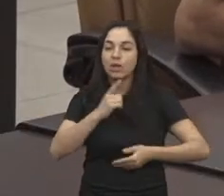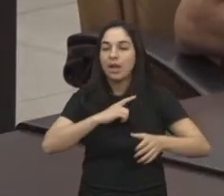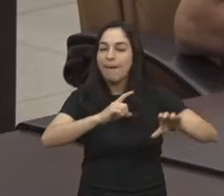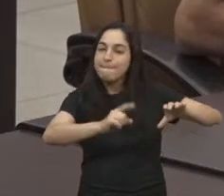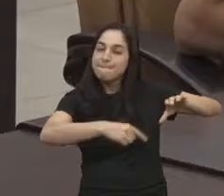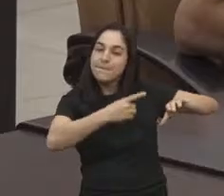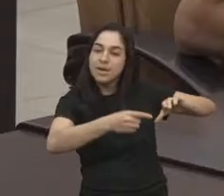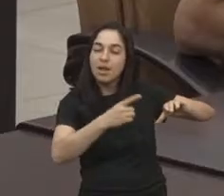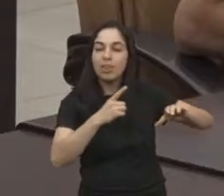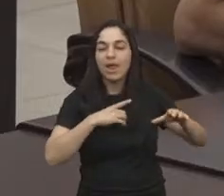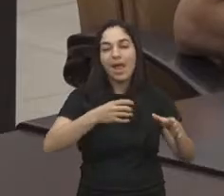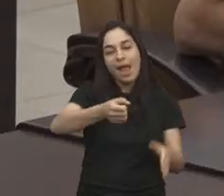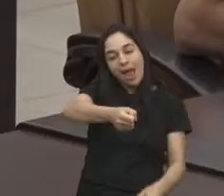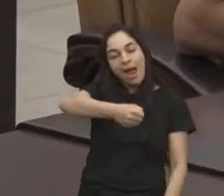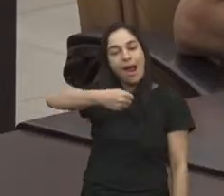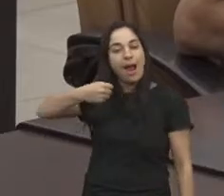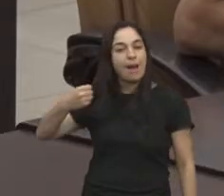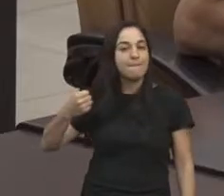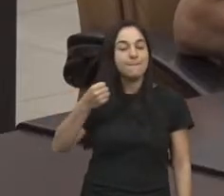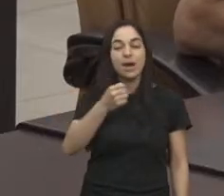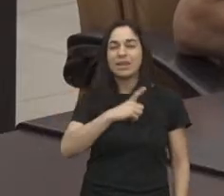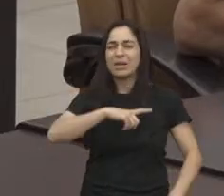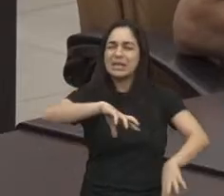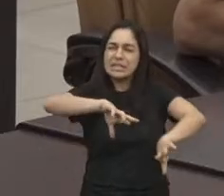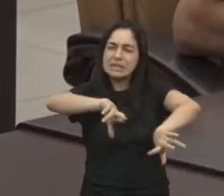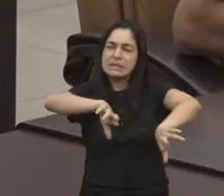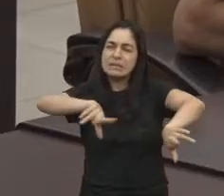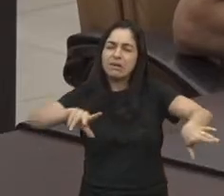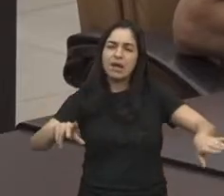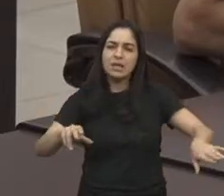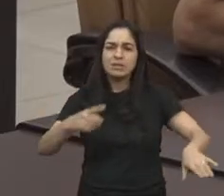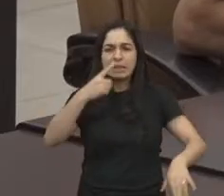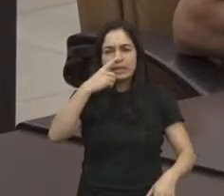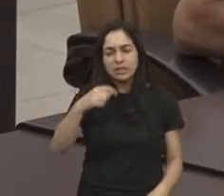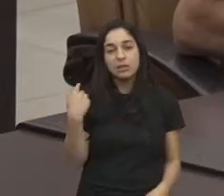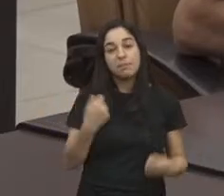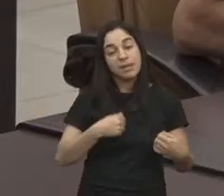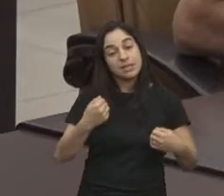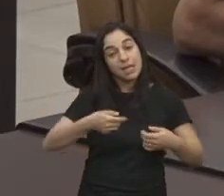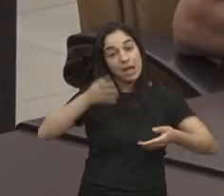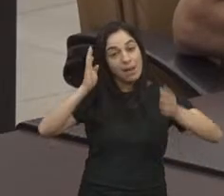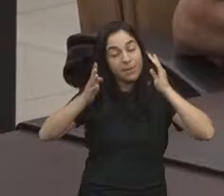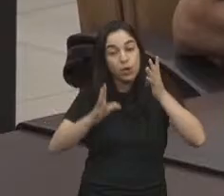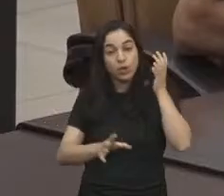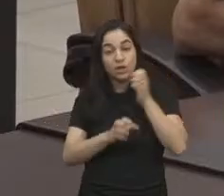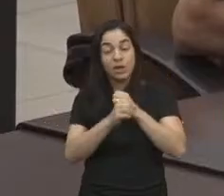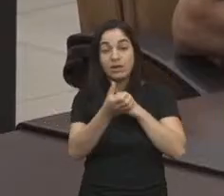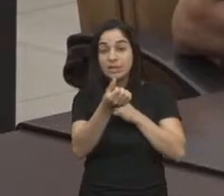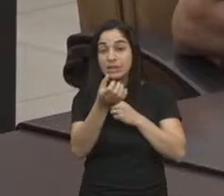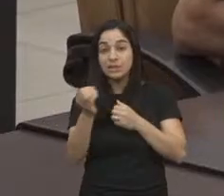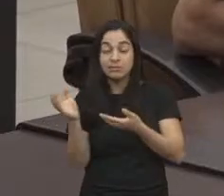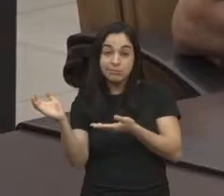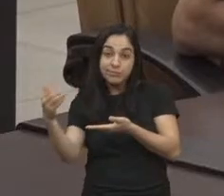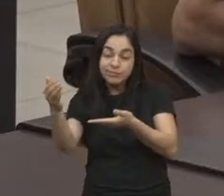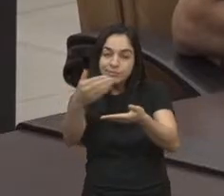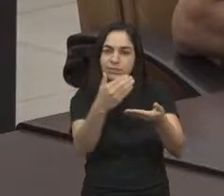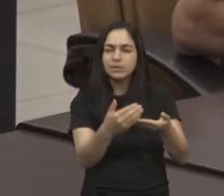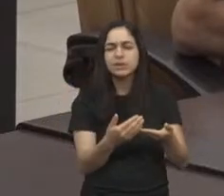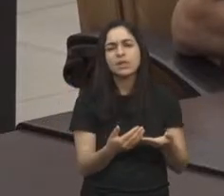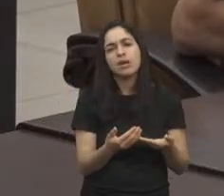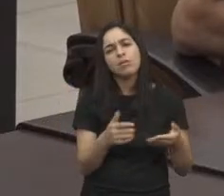pneus, armários, etc. Como podemos avançar nessa questão? Por que a gente não fazer um trabalho do